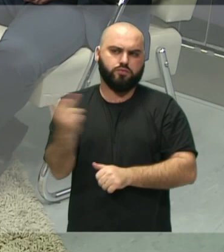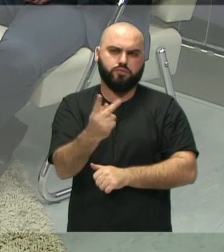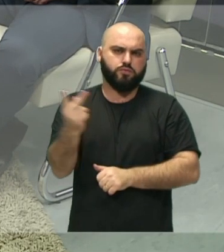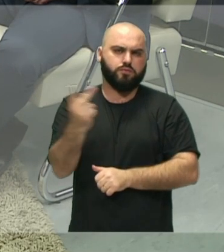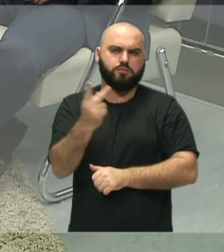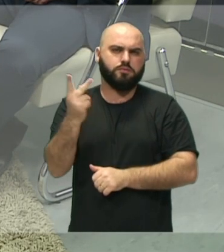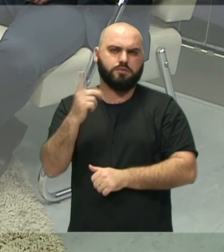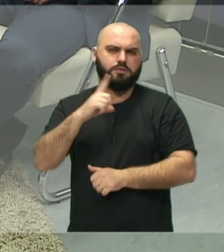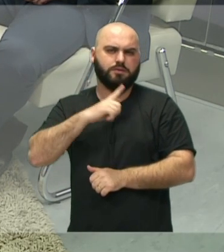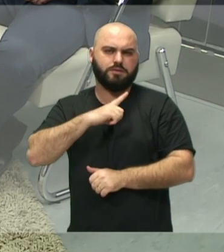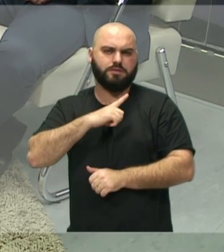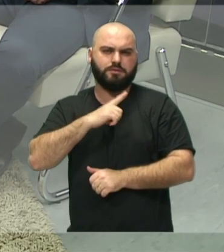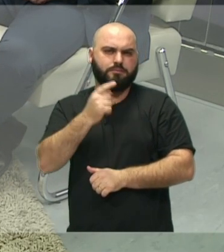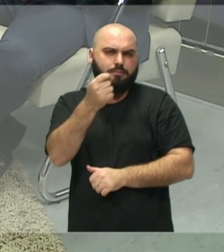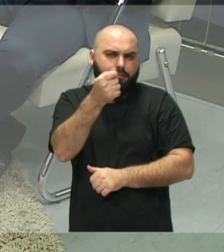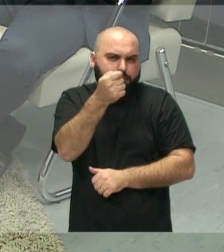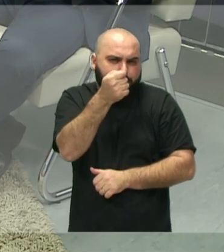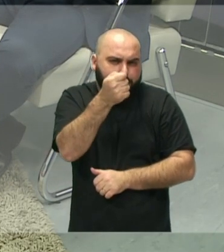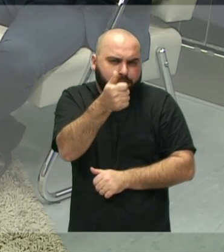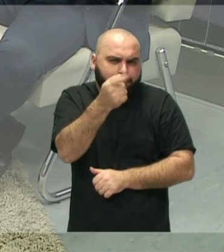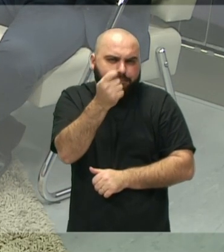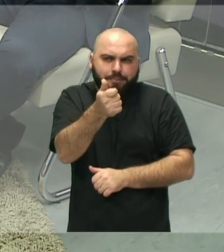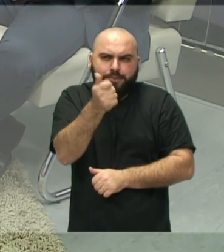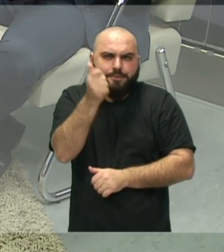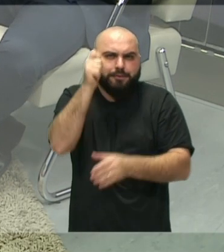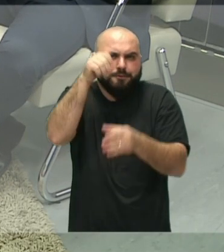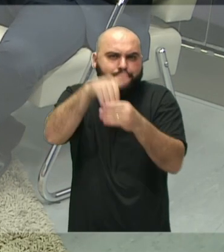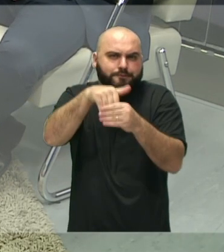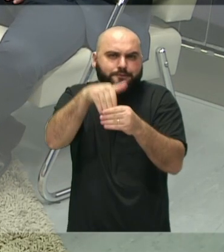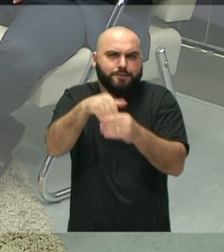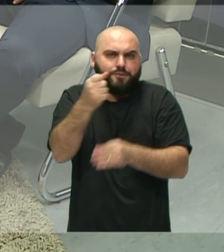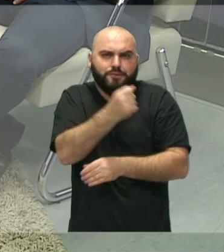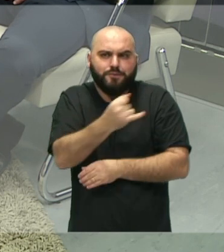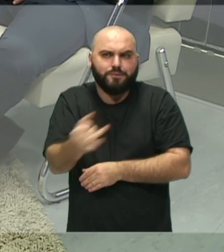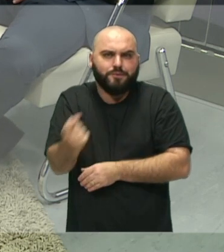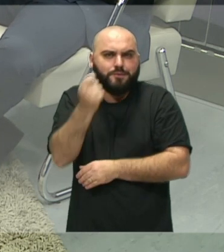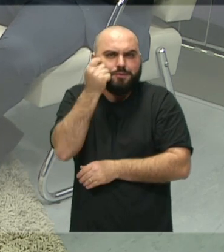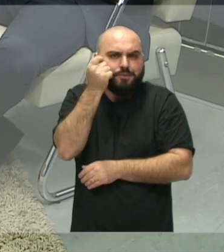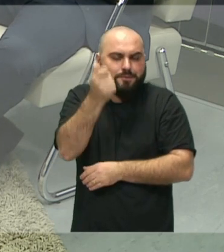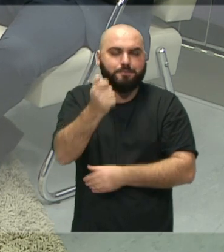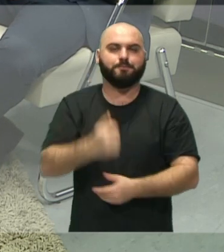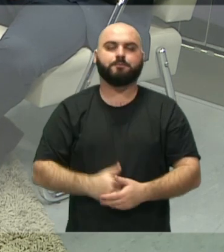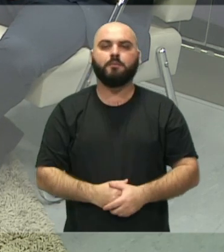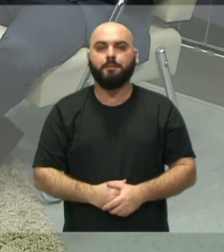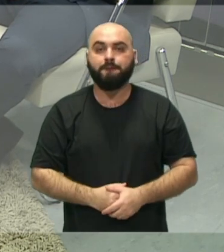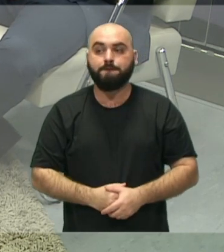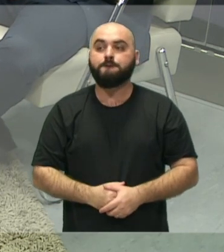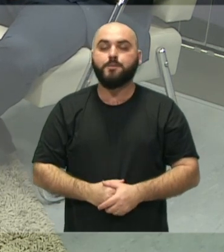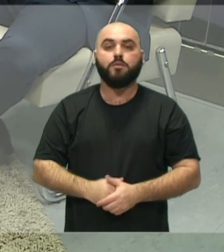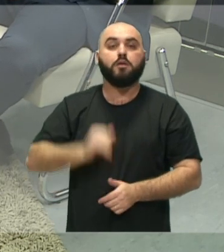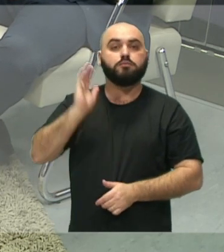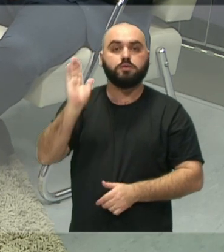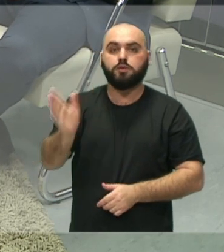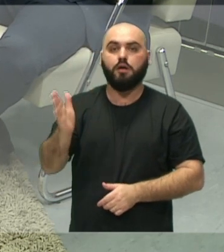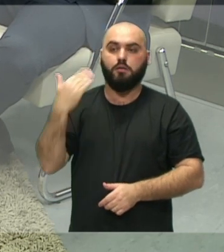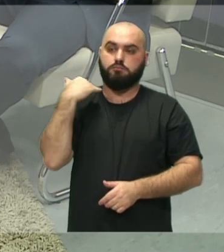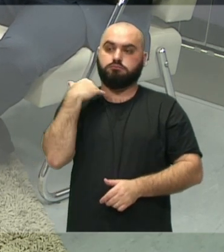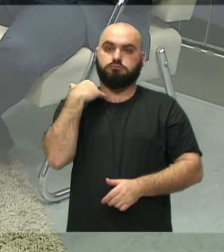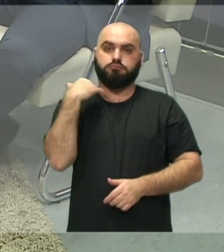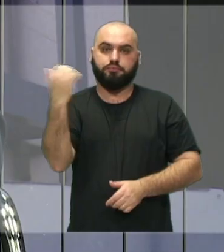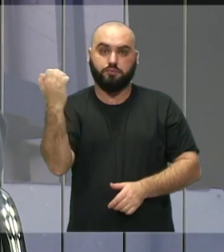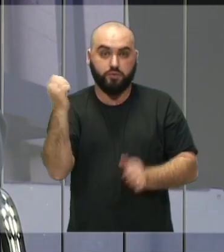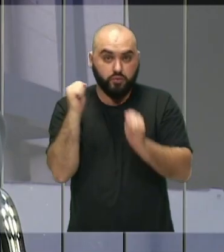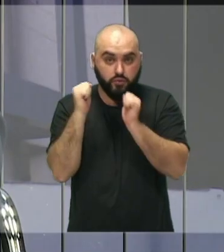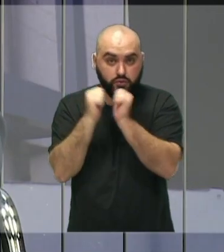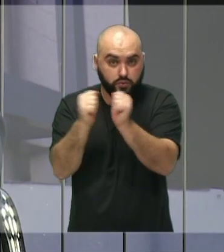uma pequena diferença, histórica pequena diferença de votos. E na sequência, me convidaram para, junto de um